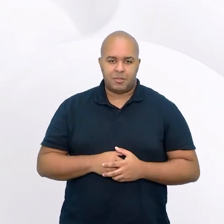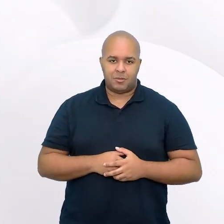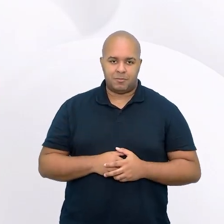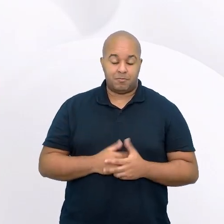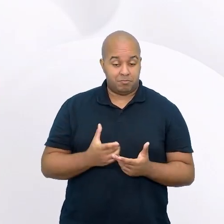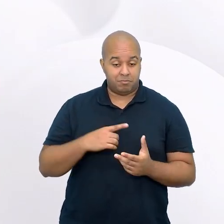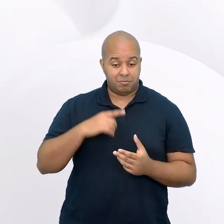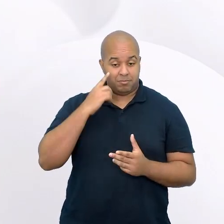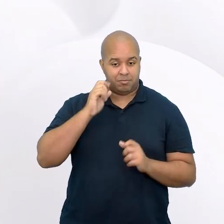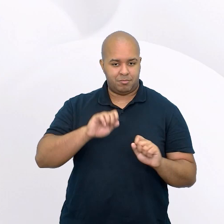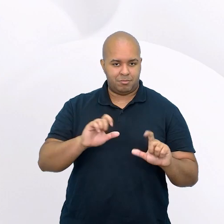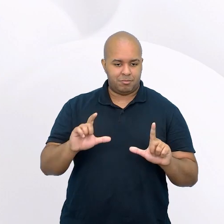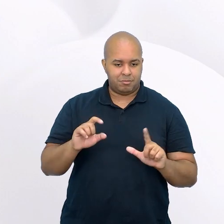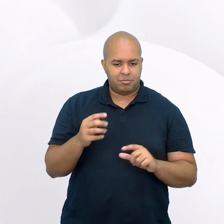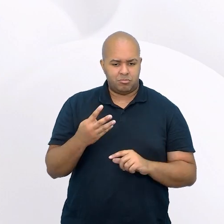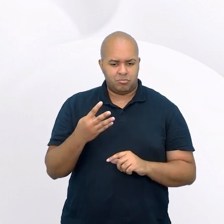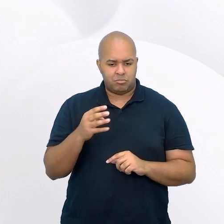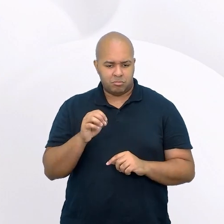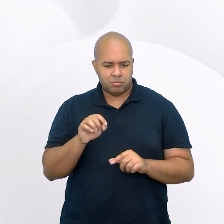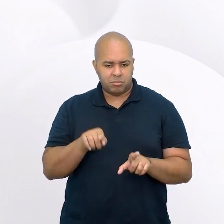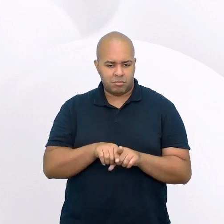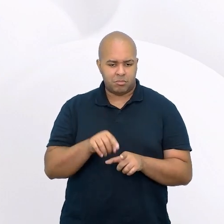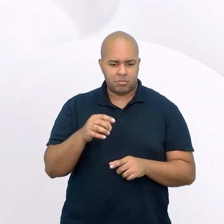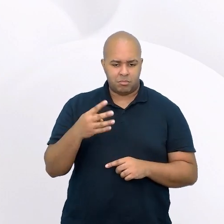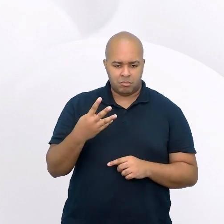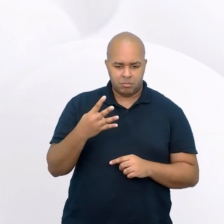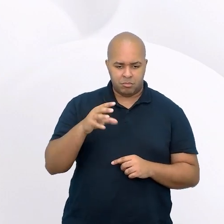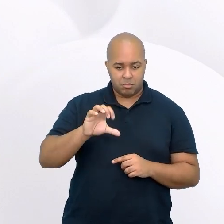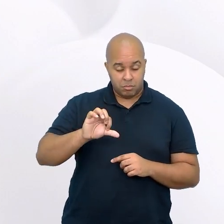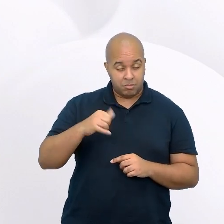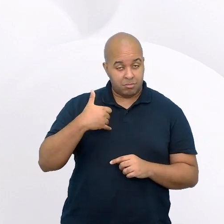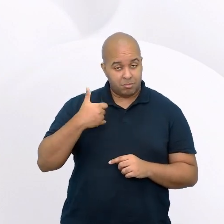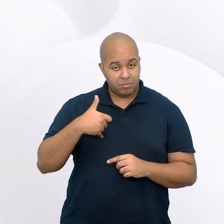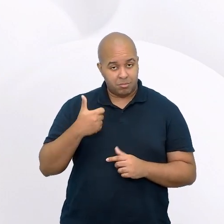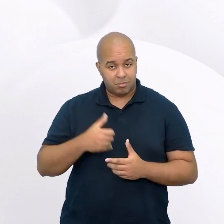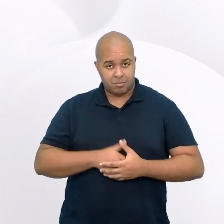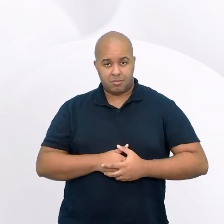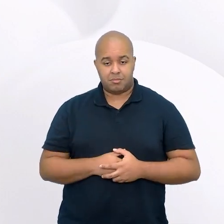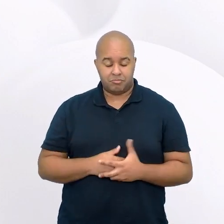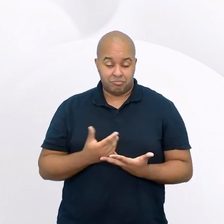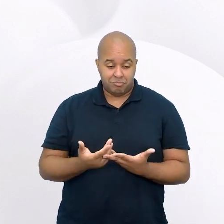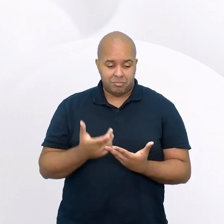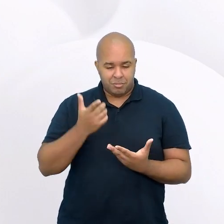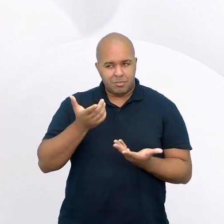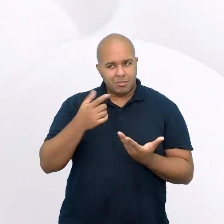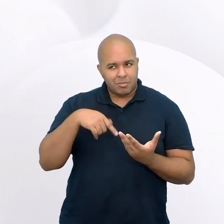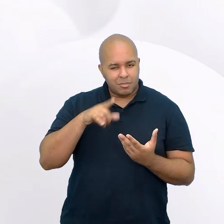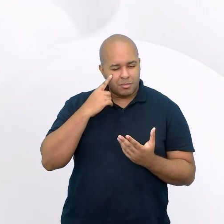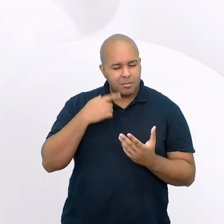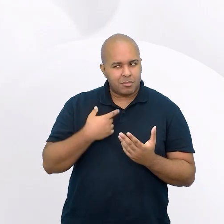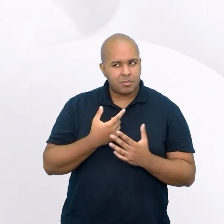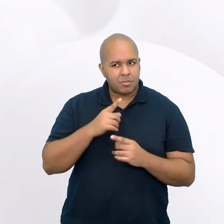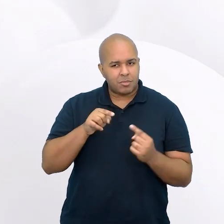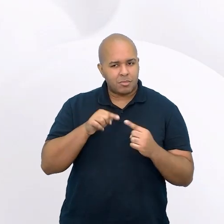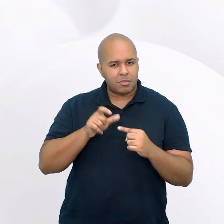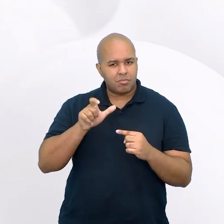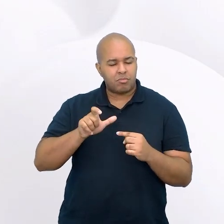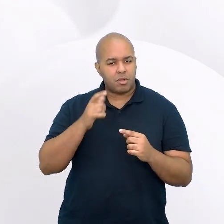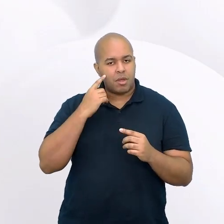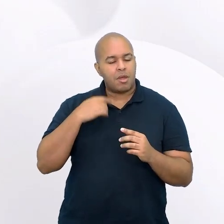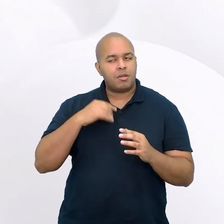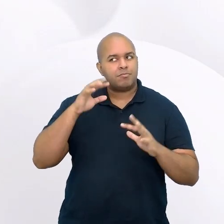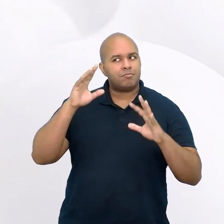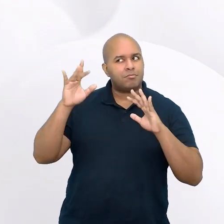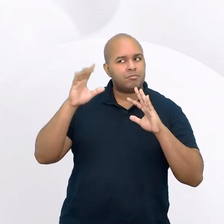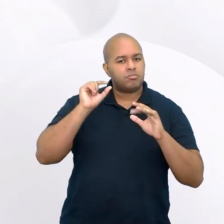tem ali entre 40 e 49 anos e aí a nossa intenção aqui é